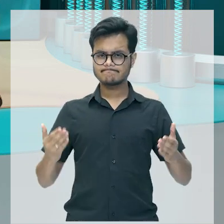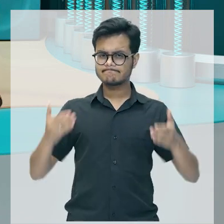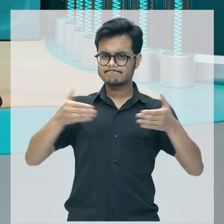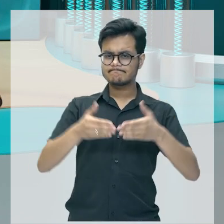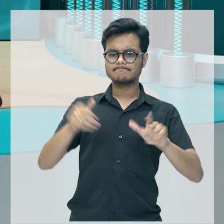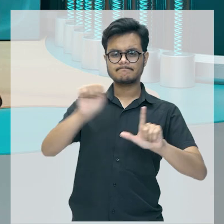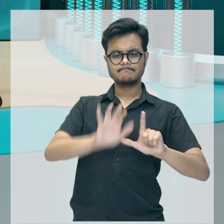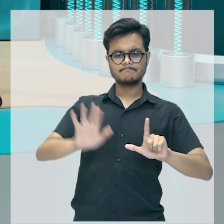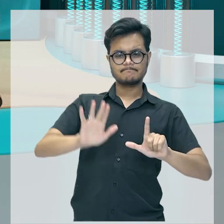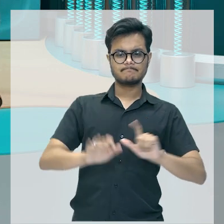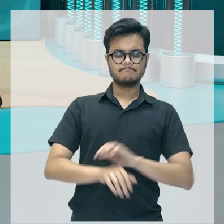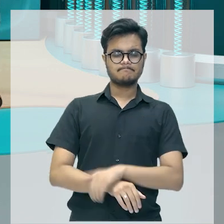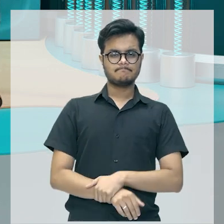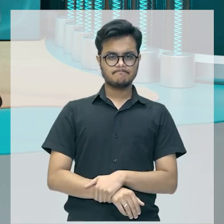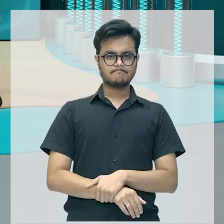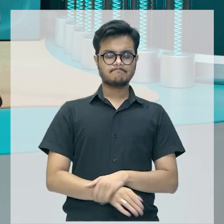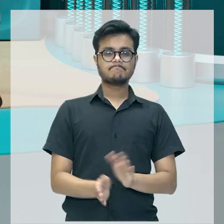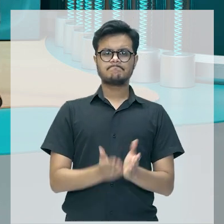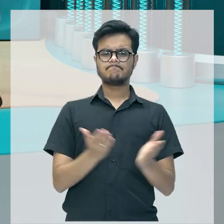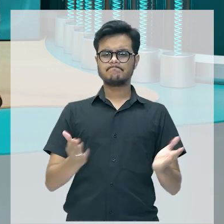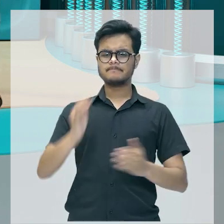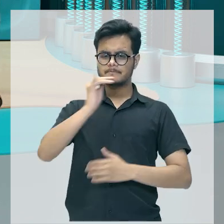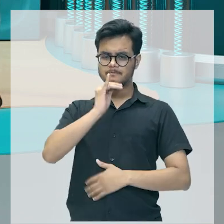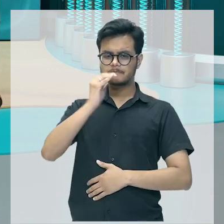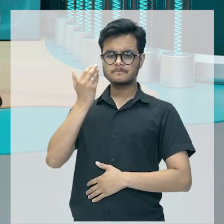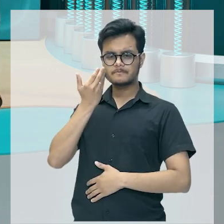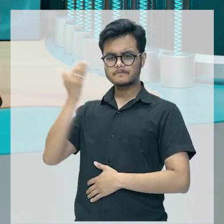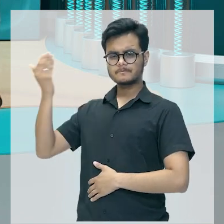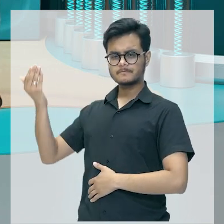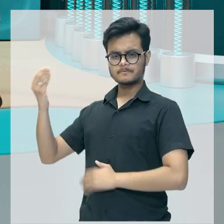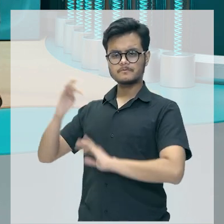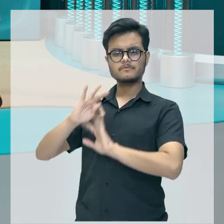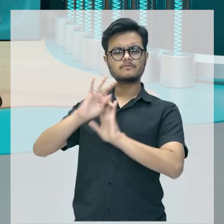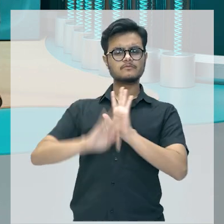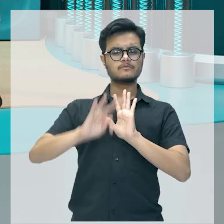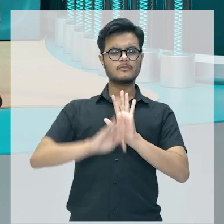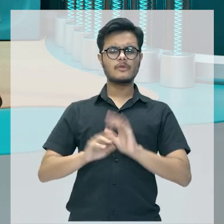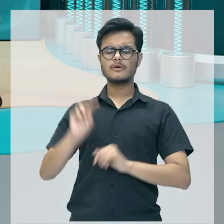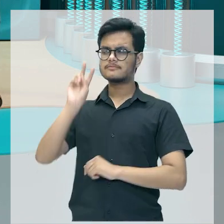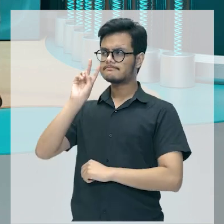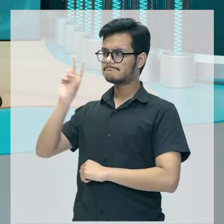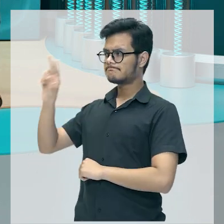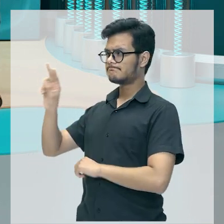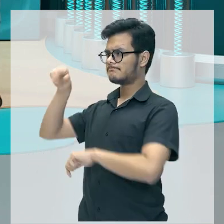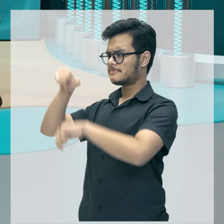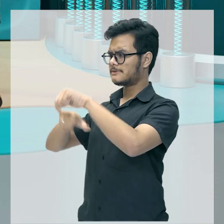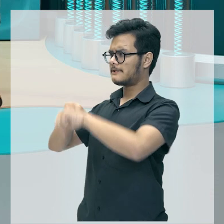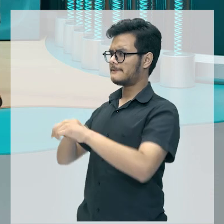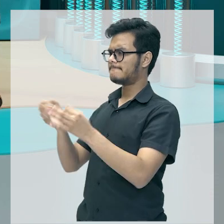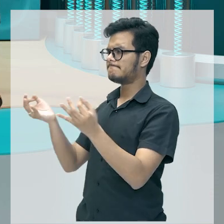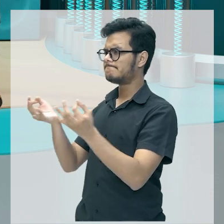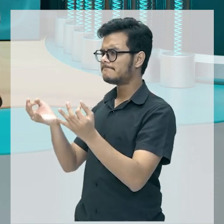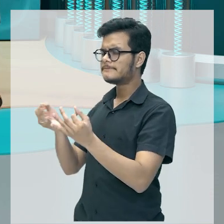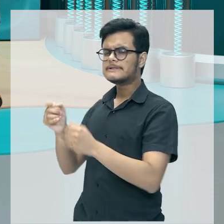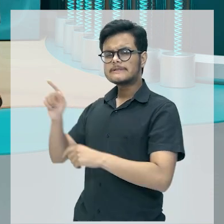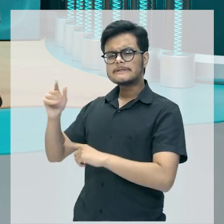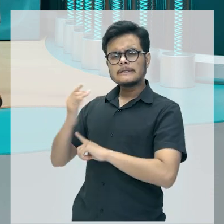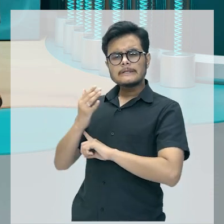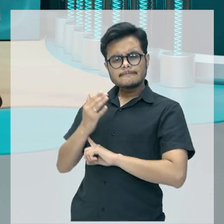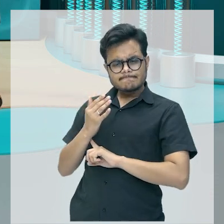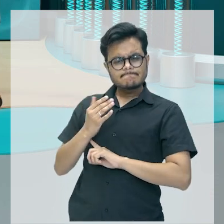imagem. Então, olha só, eu gostaria que vocês olhassem bem para essa imagem, porque ela vai nos